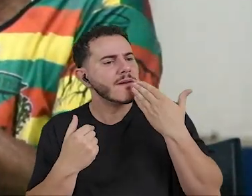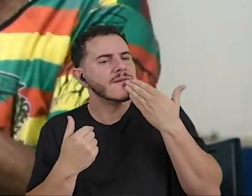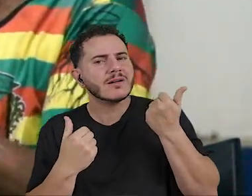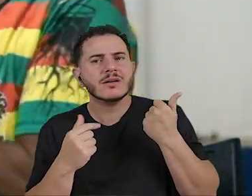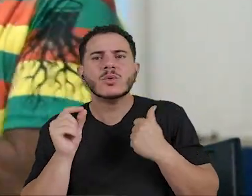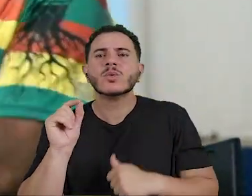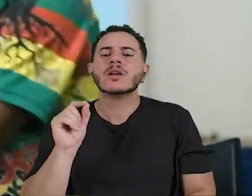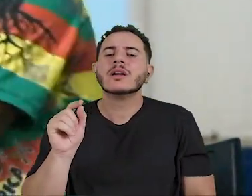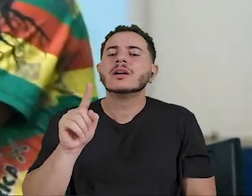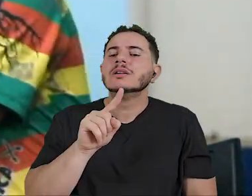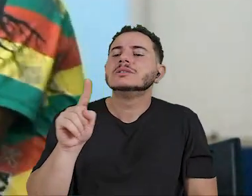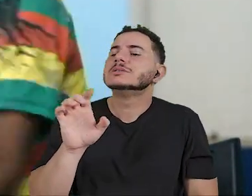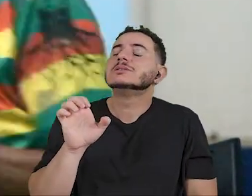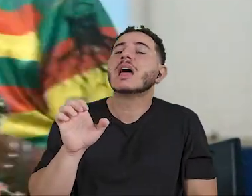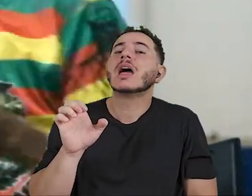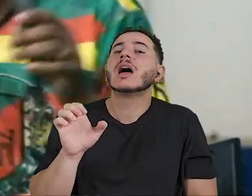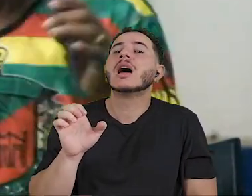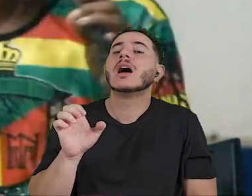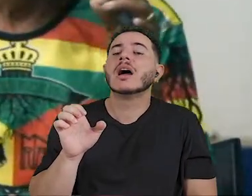Zé